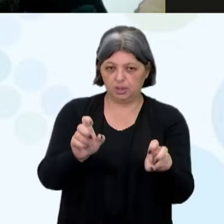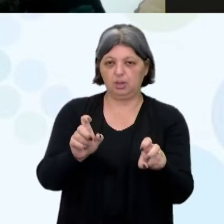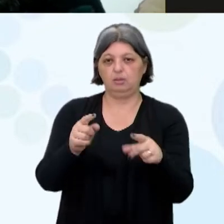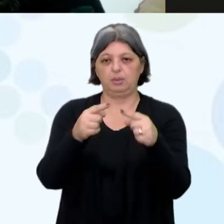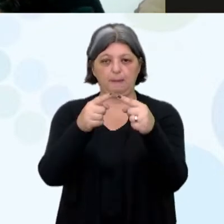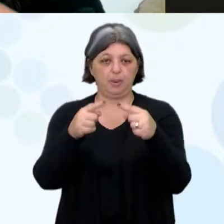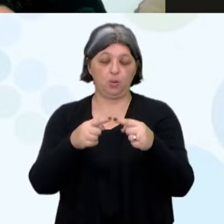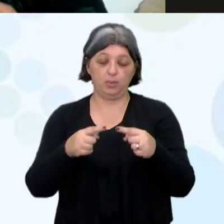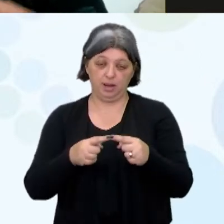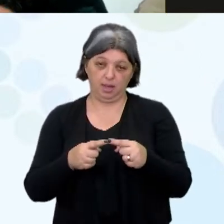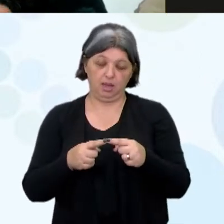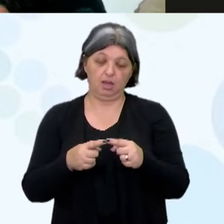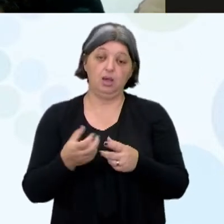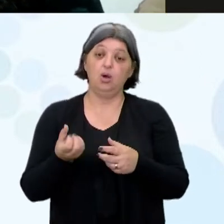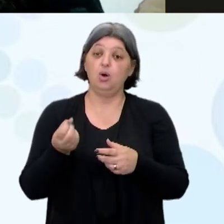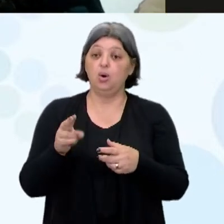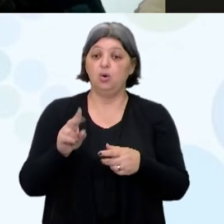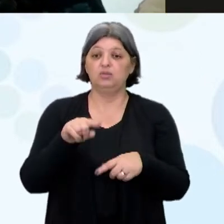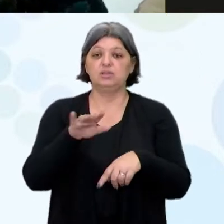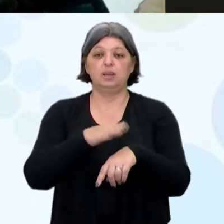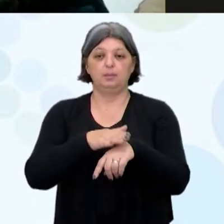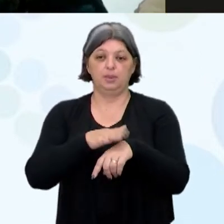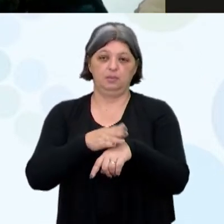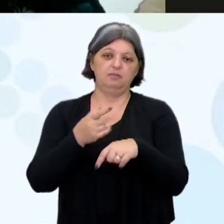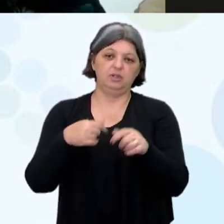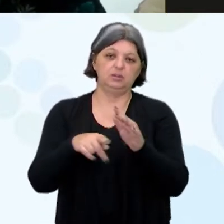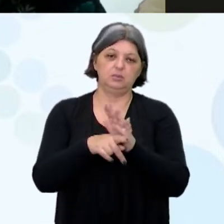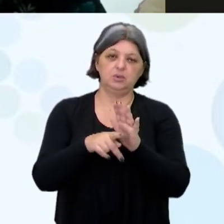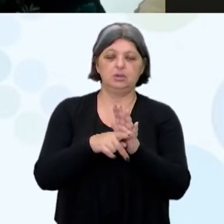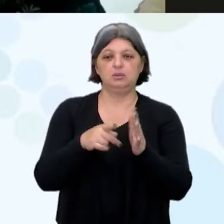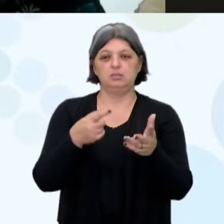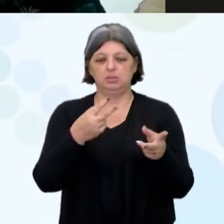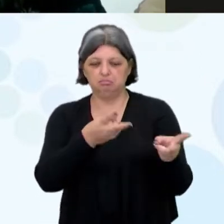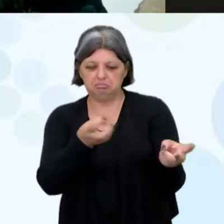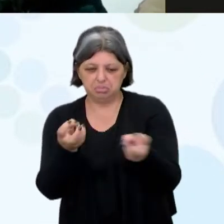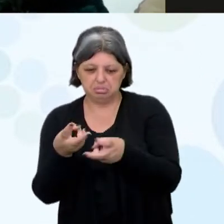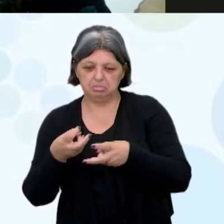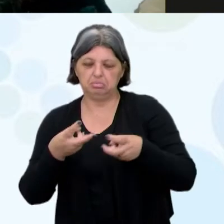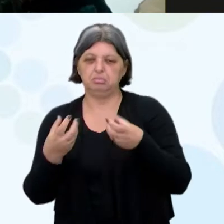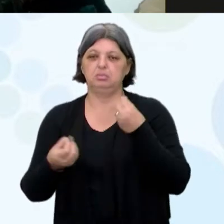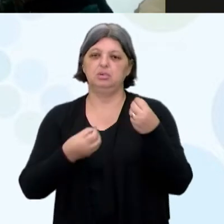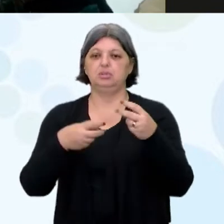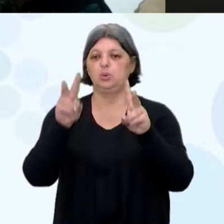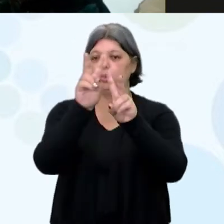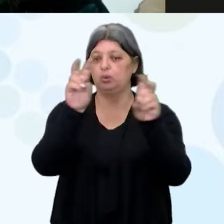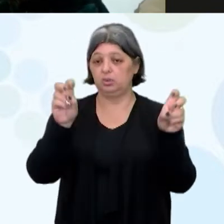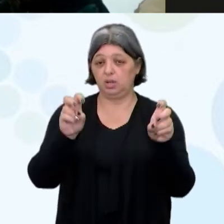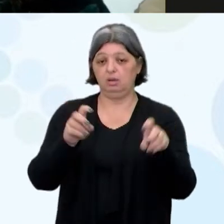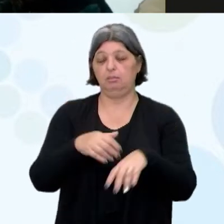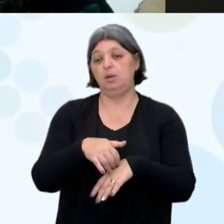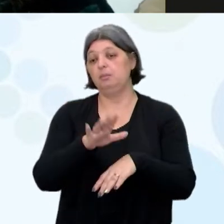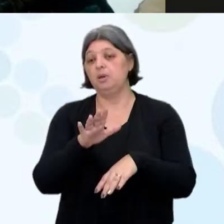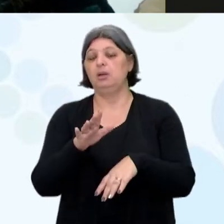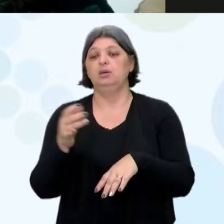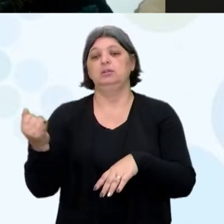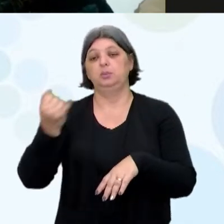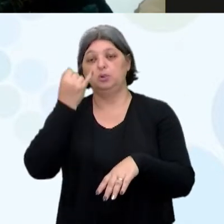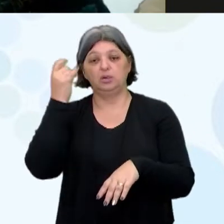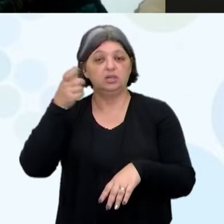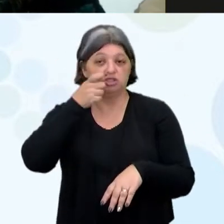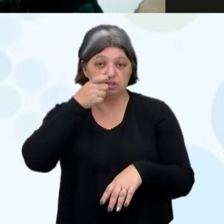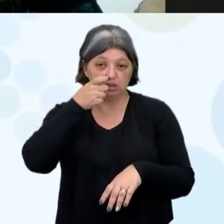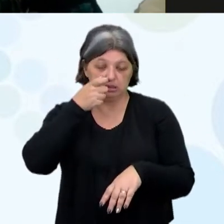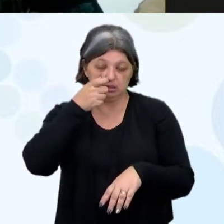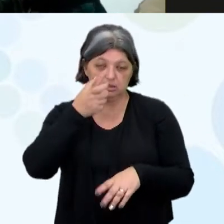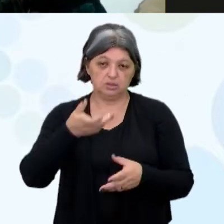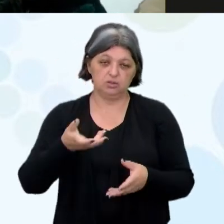voga, ou se você mesmo é que faz essa leitura e tem essa sensibilidade para ver que assunto que eu quero falar mais, que eu acho que é mais interessante falar,